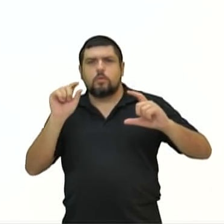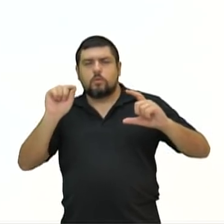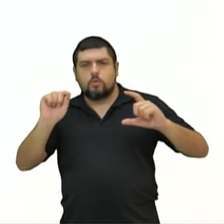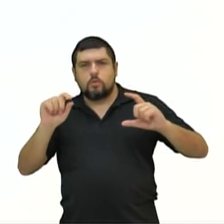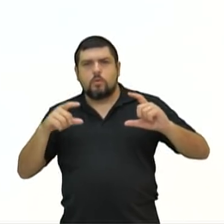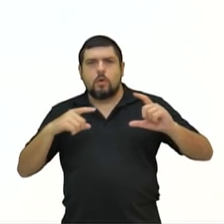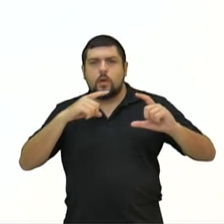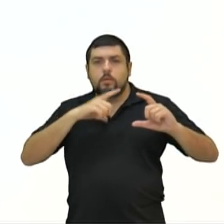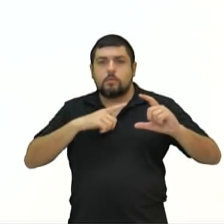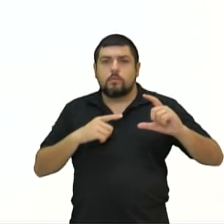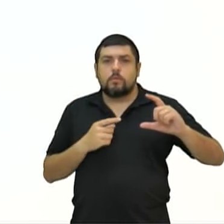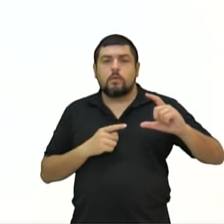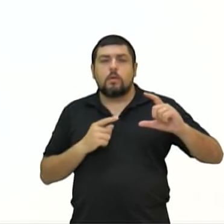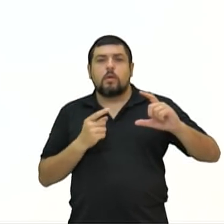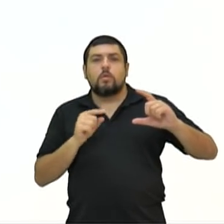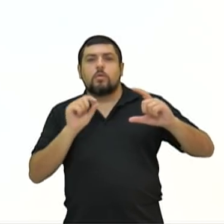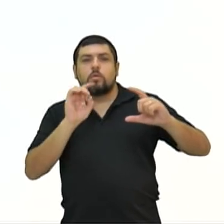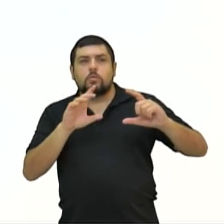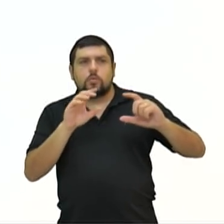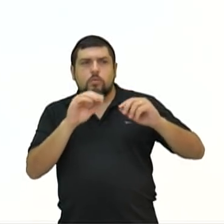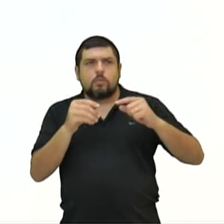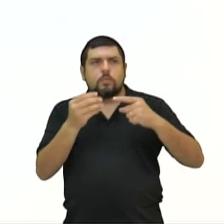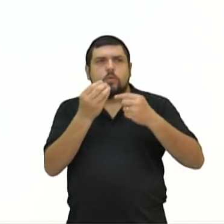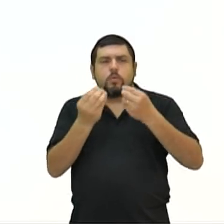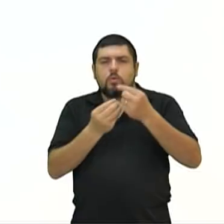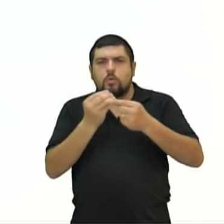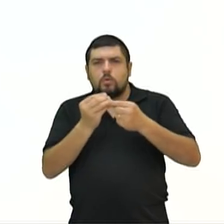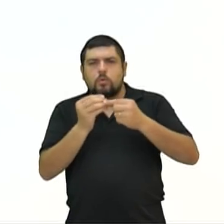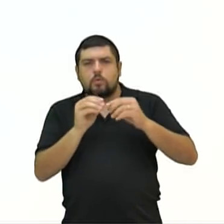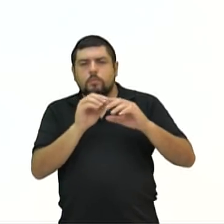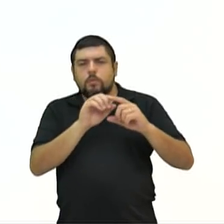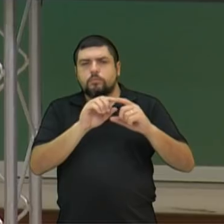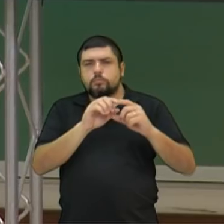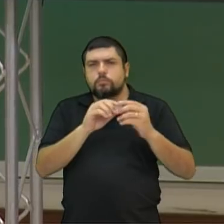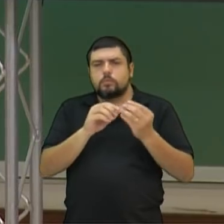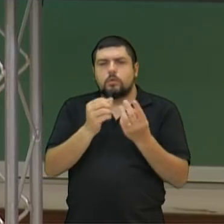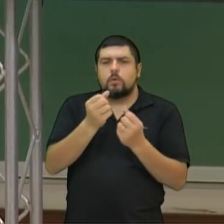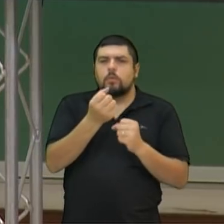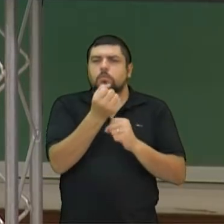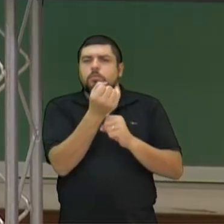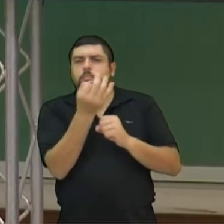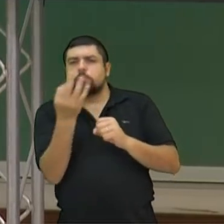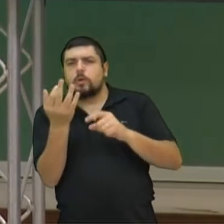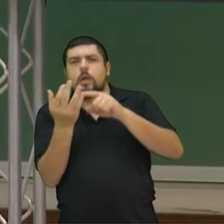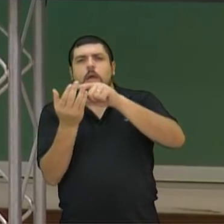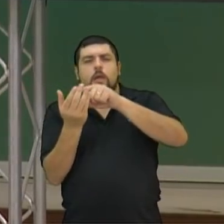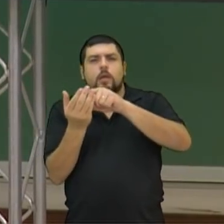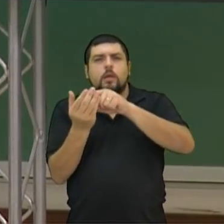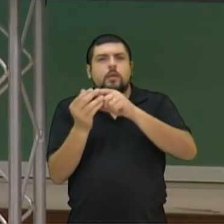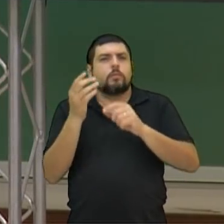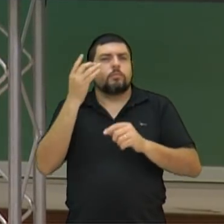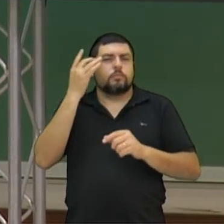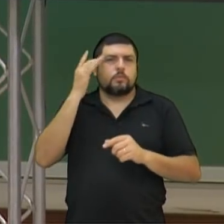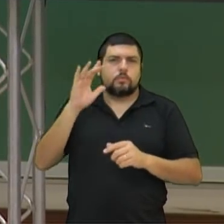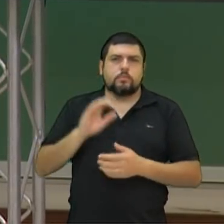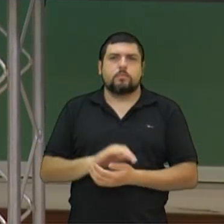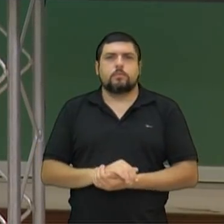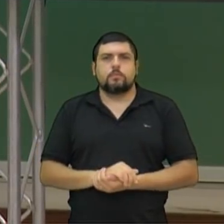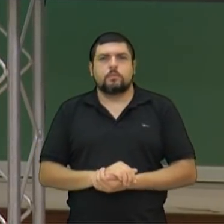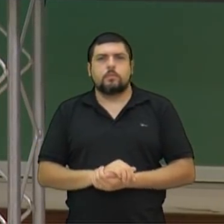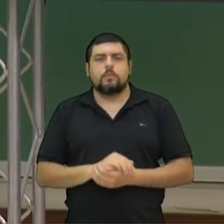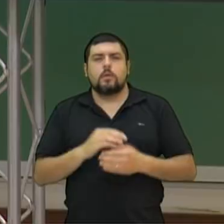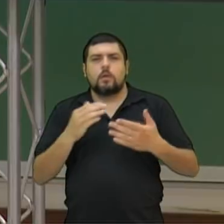incógnita apenas no expoente, certo? Então, aqui, ó, o que é expoente, prof? Isso aqui é